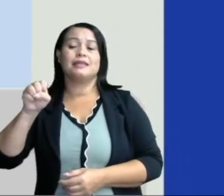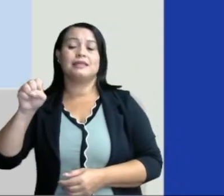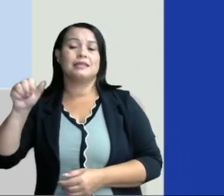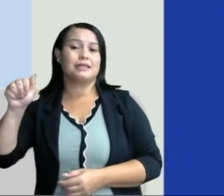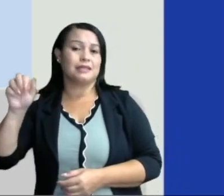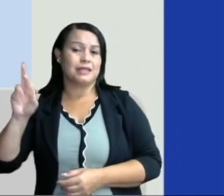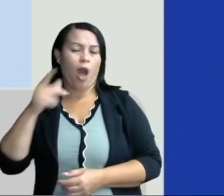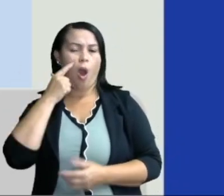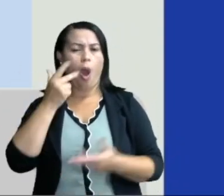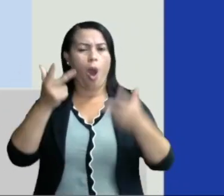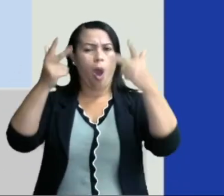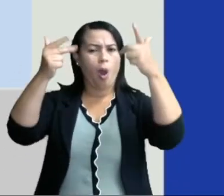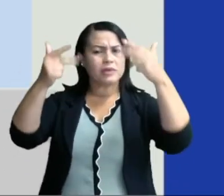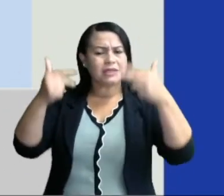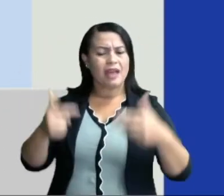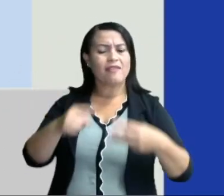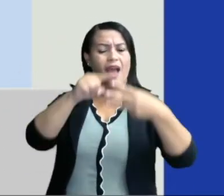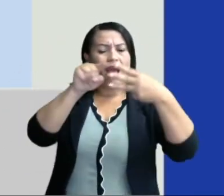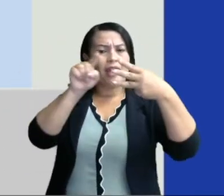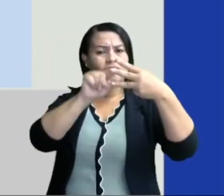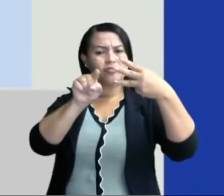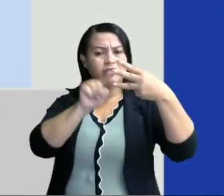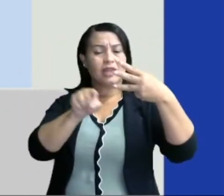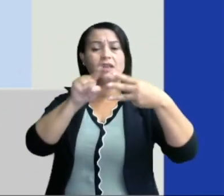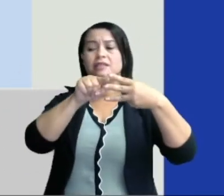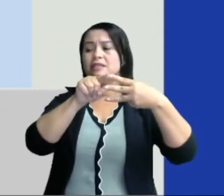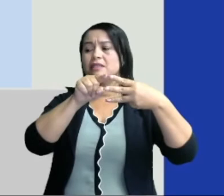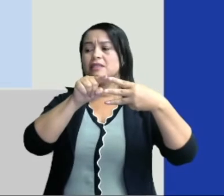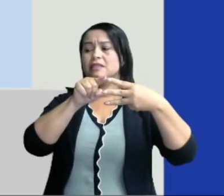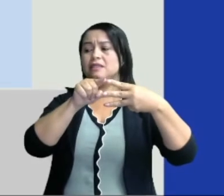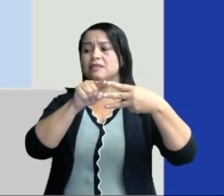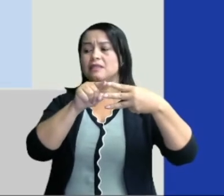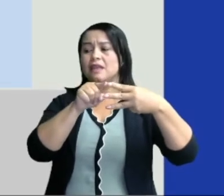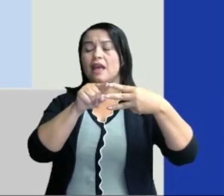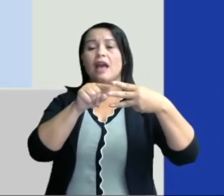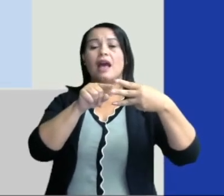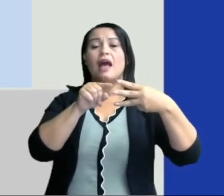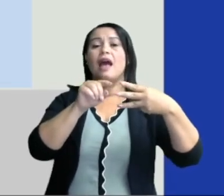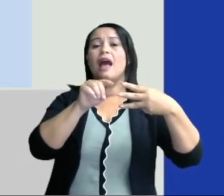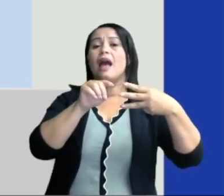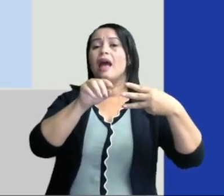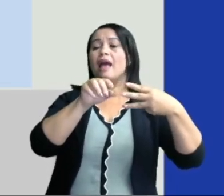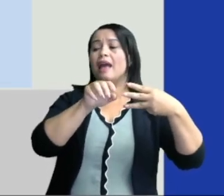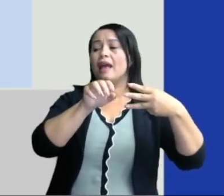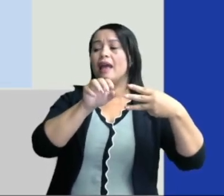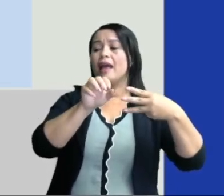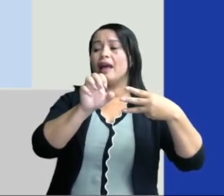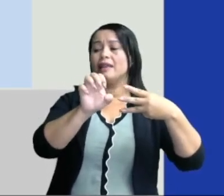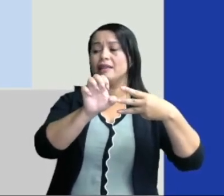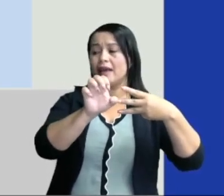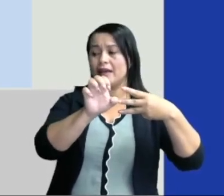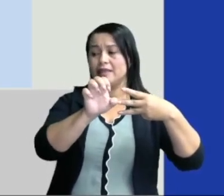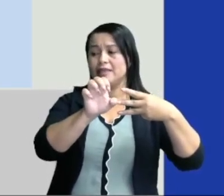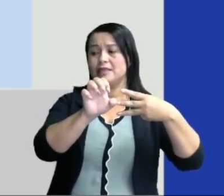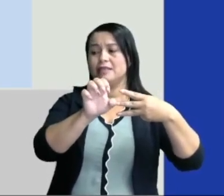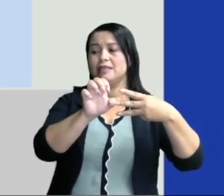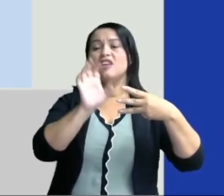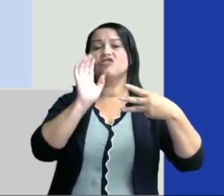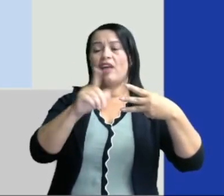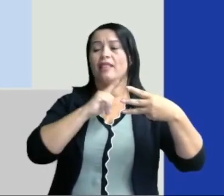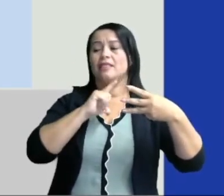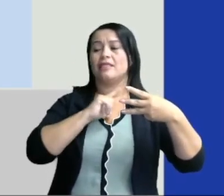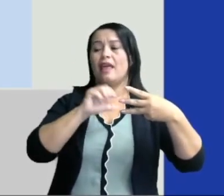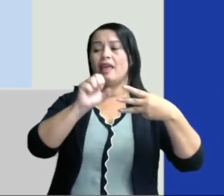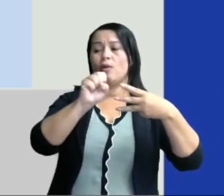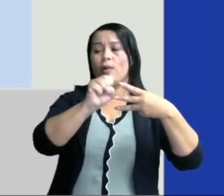três palavras preciso, análise e paralisia, elas já têm a letra